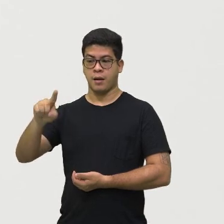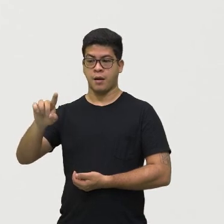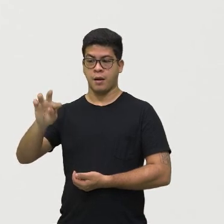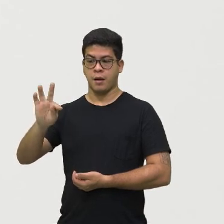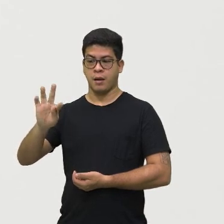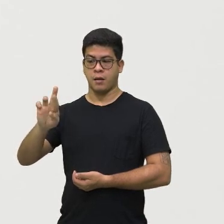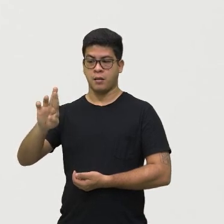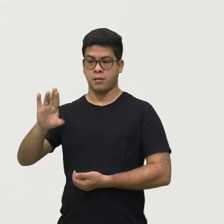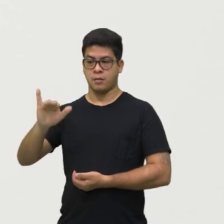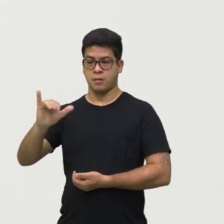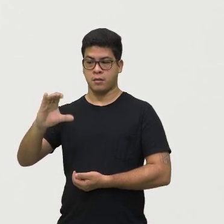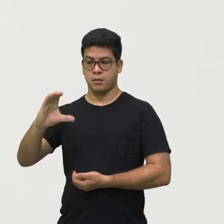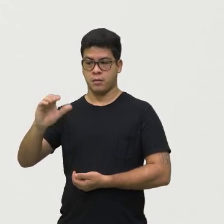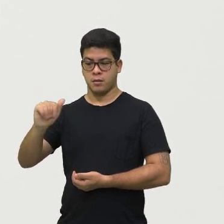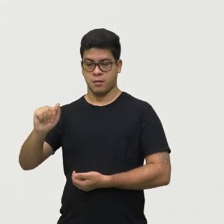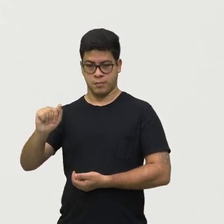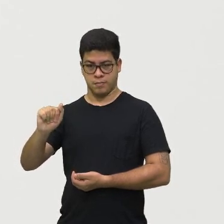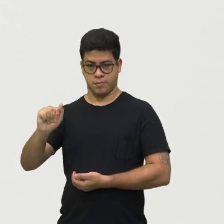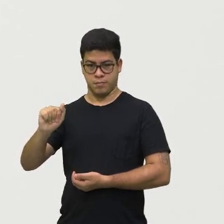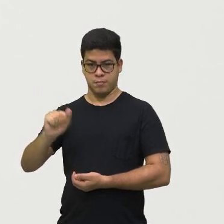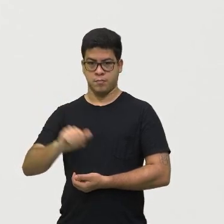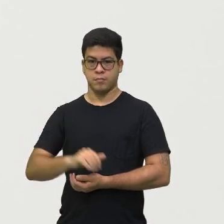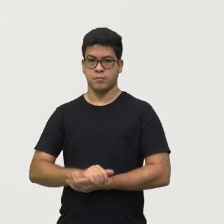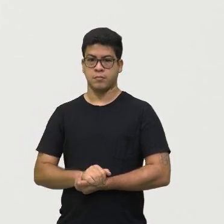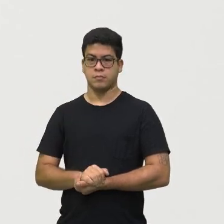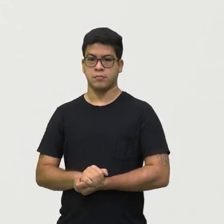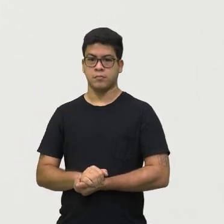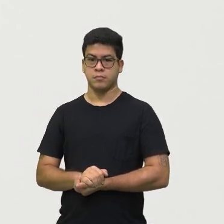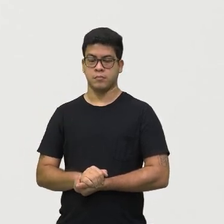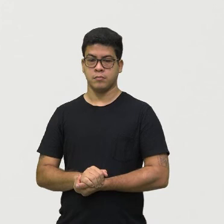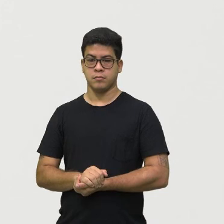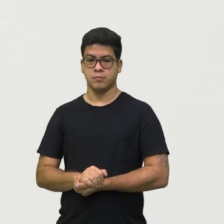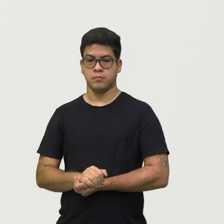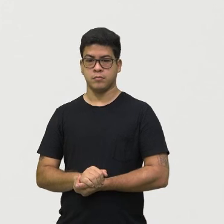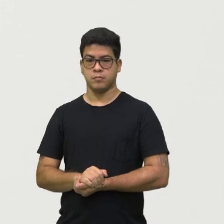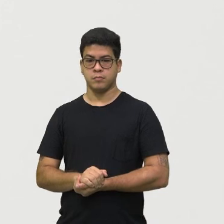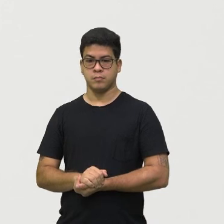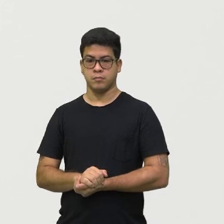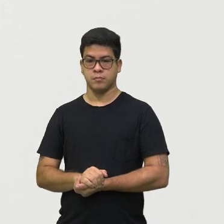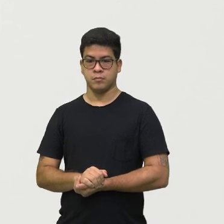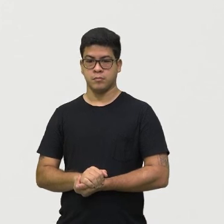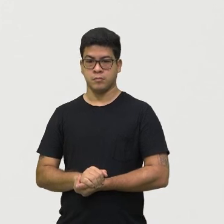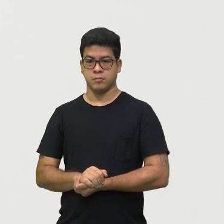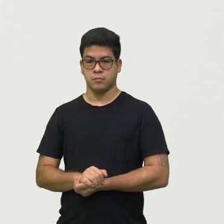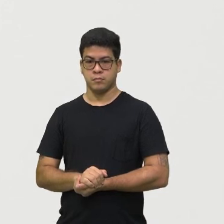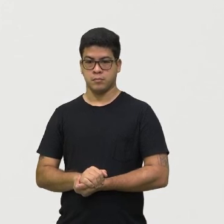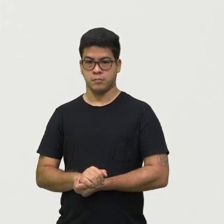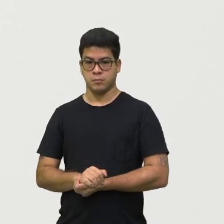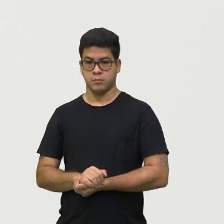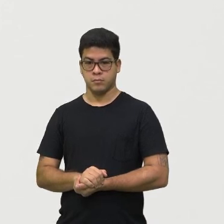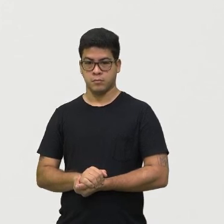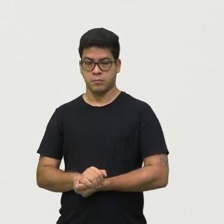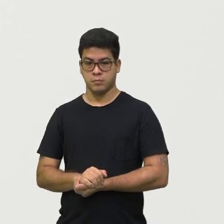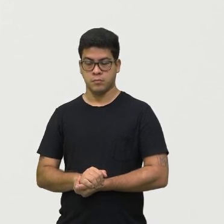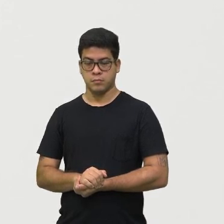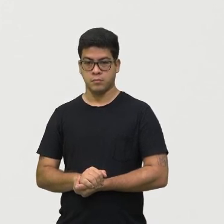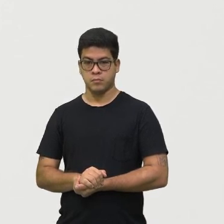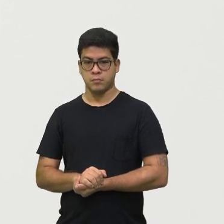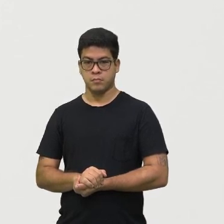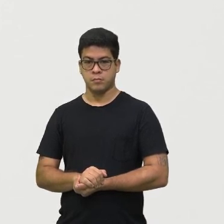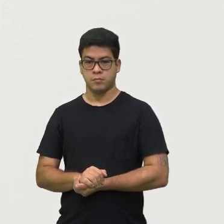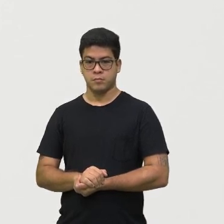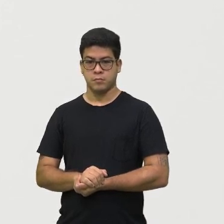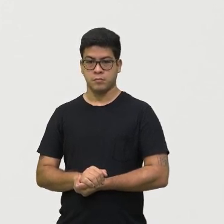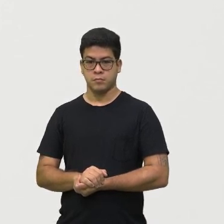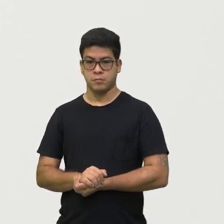né? Porque não é a gravitacional, né? Não é elástica, então é elétrica. A